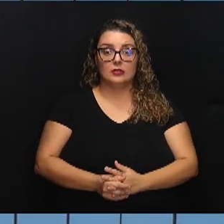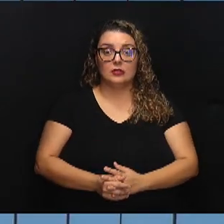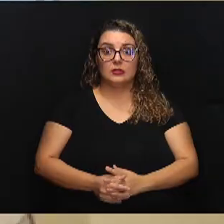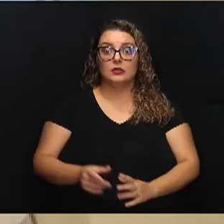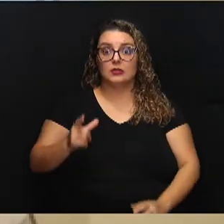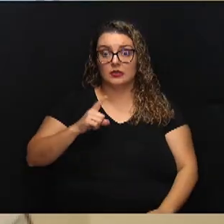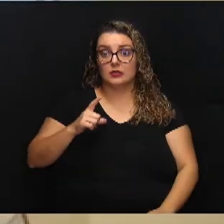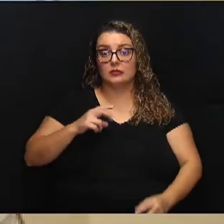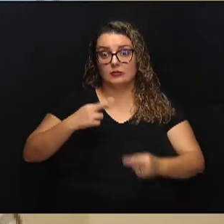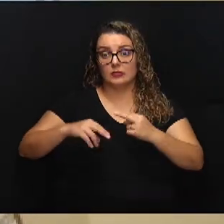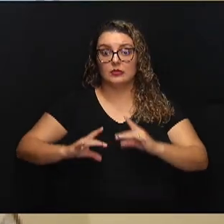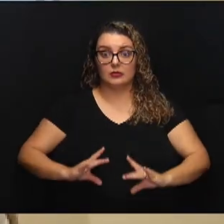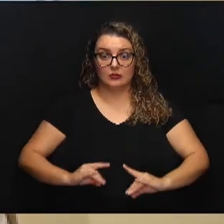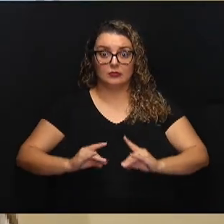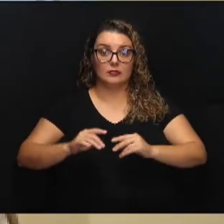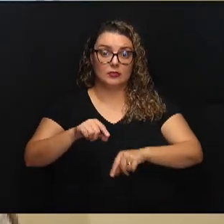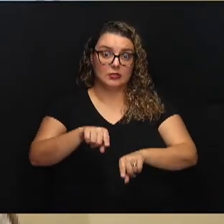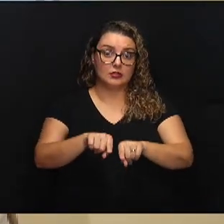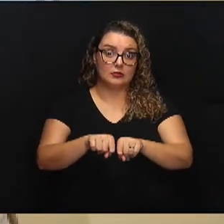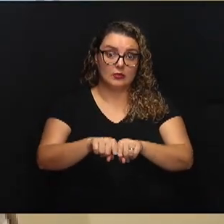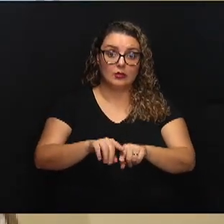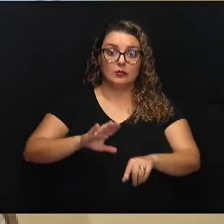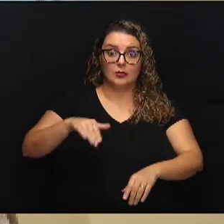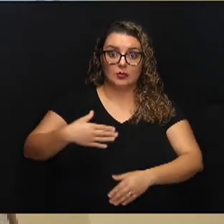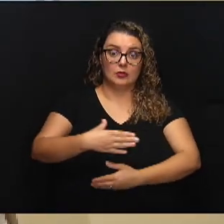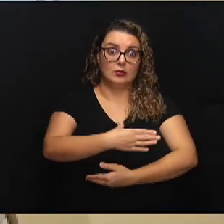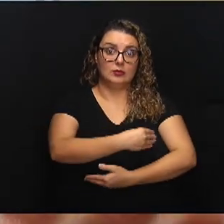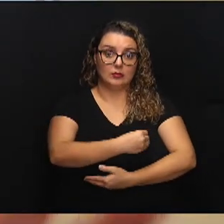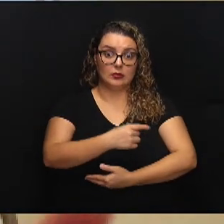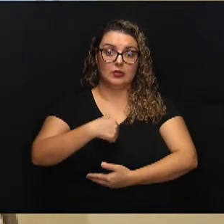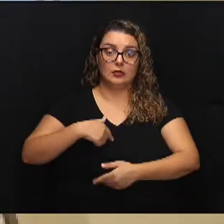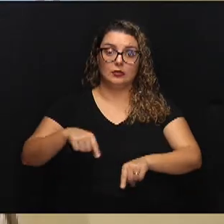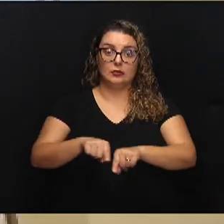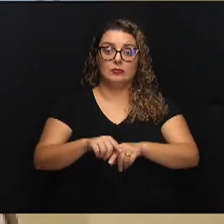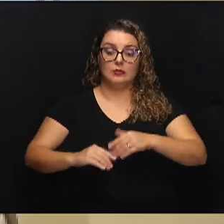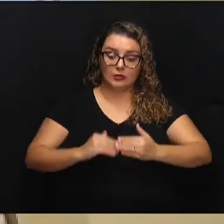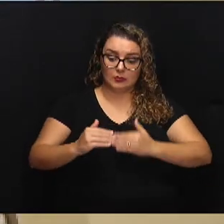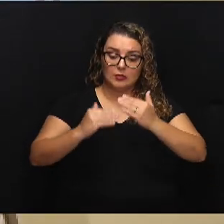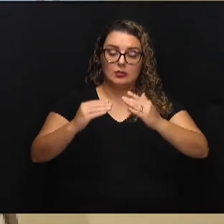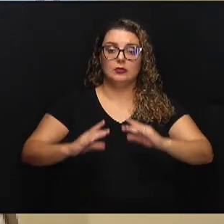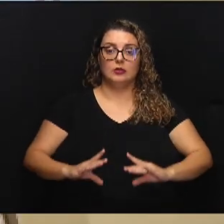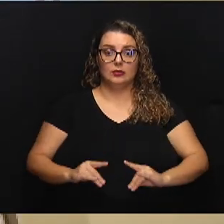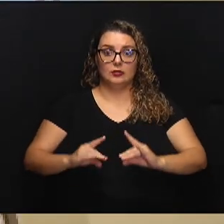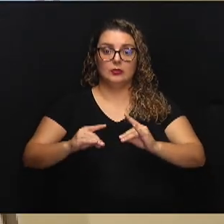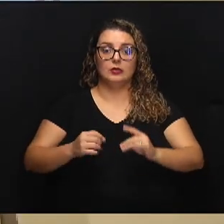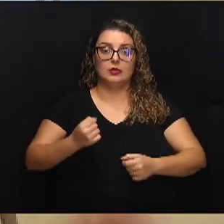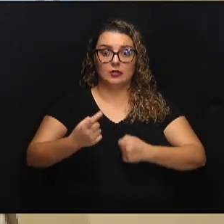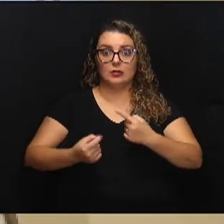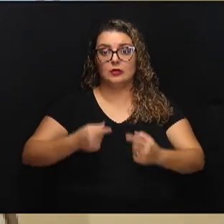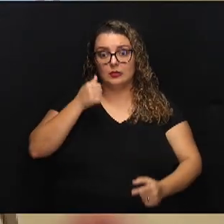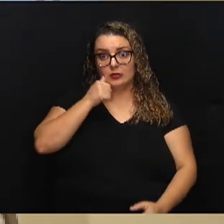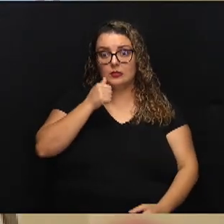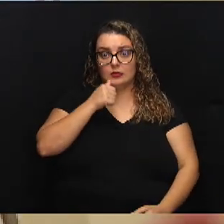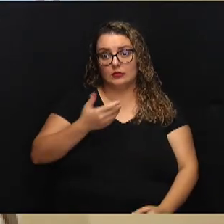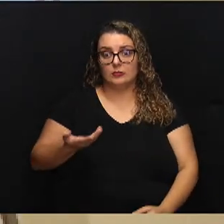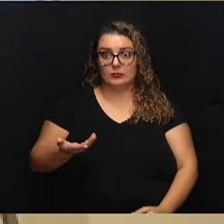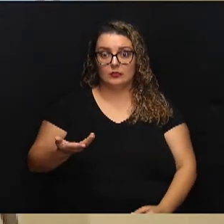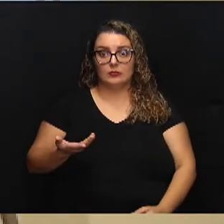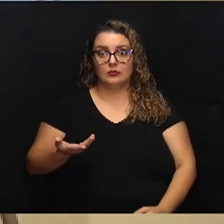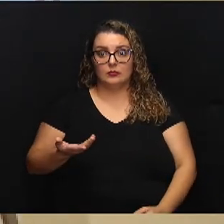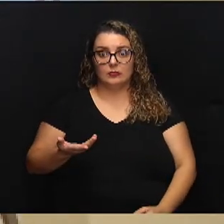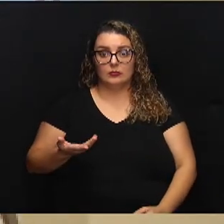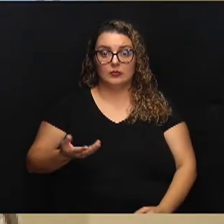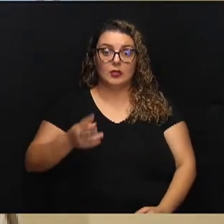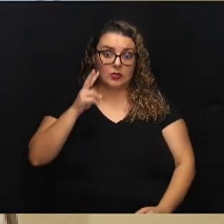essa questão hormonal também, porque quando a gente está amamentando, eu também estou produzindo hormônios, tanto é que algumas mulheres, você deve